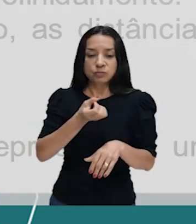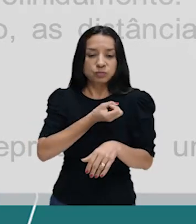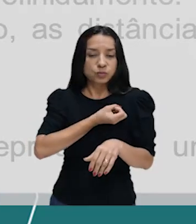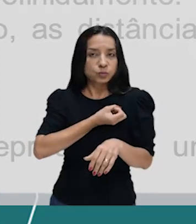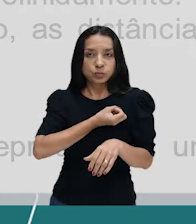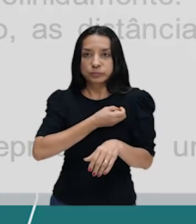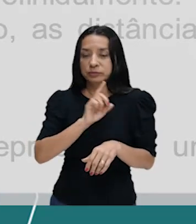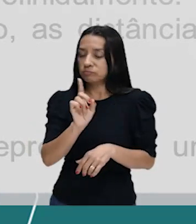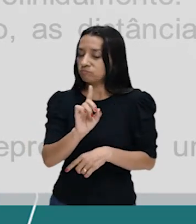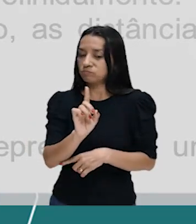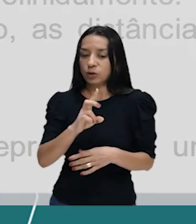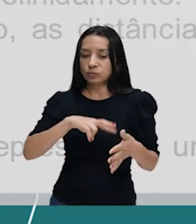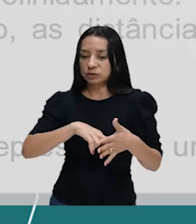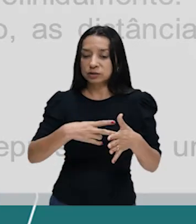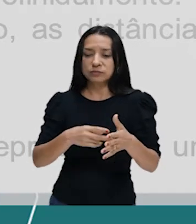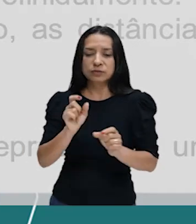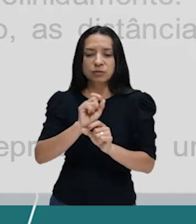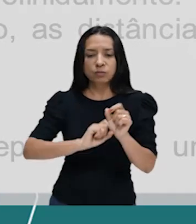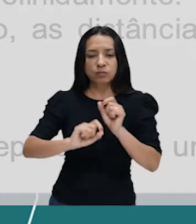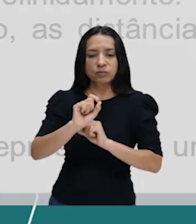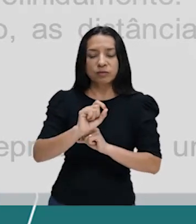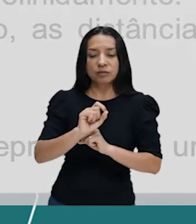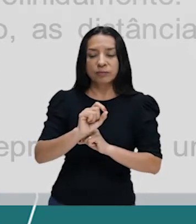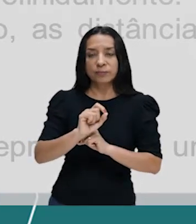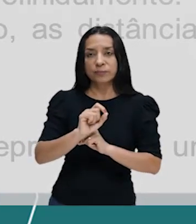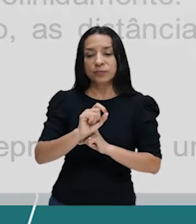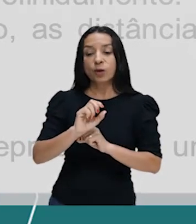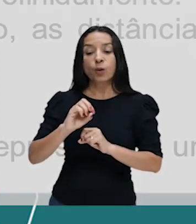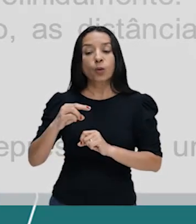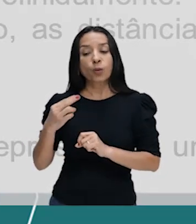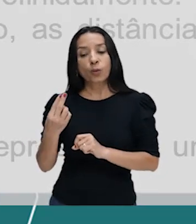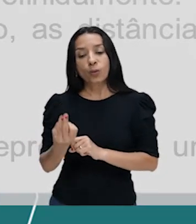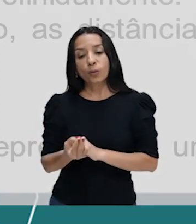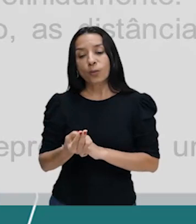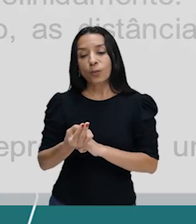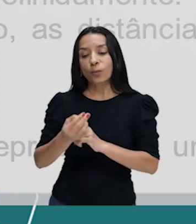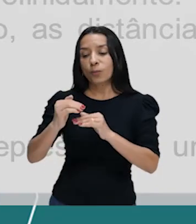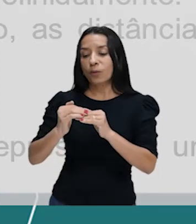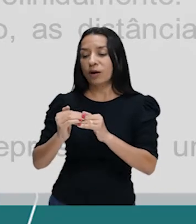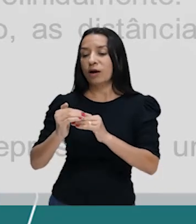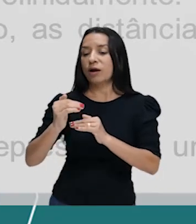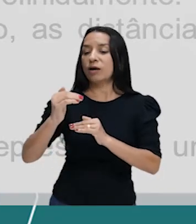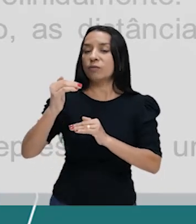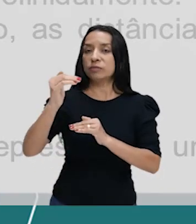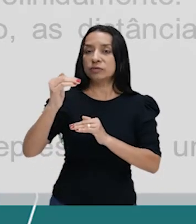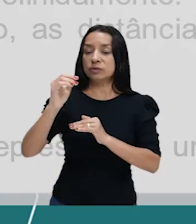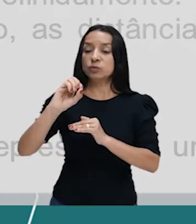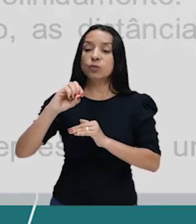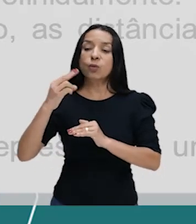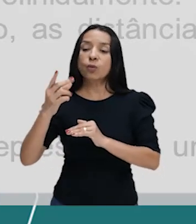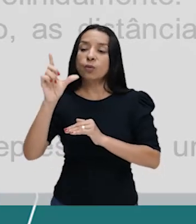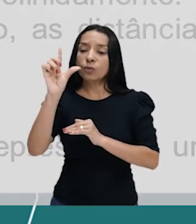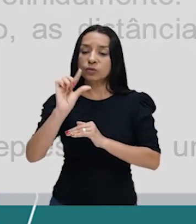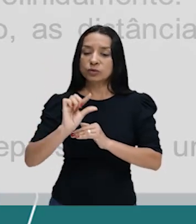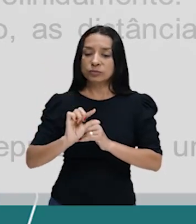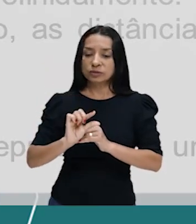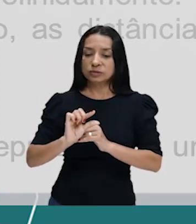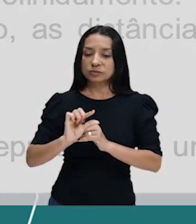é número, tá? Significa dizer que ou está aumentando ou diminuindo, né,